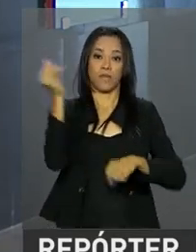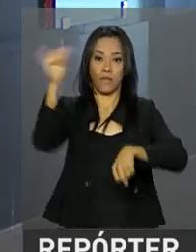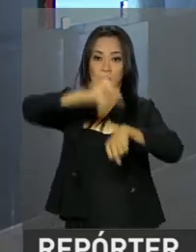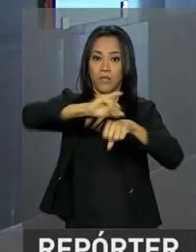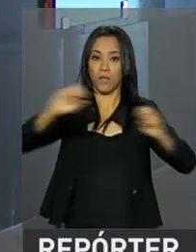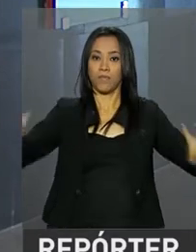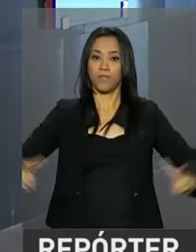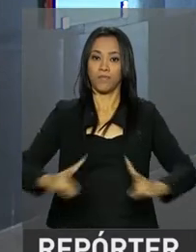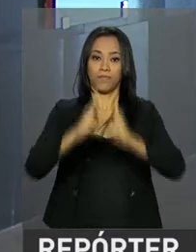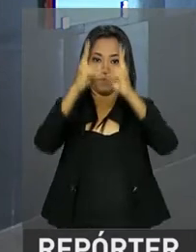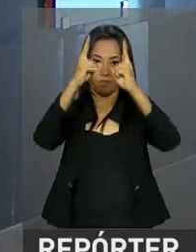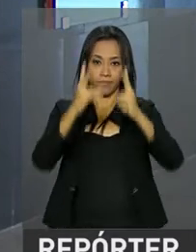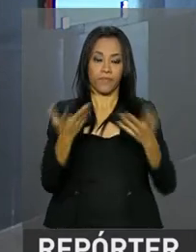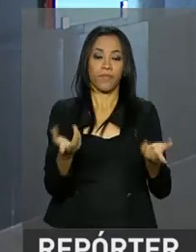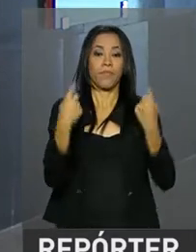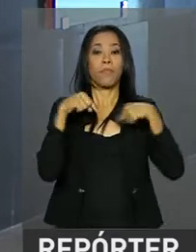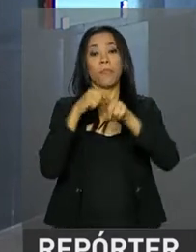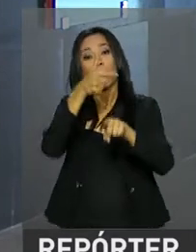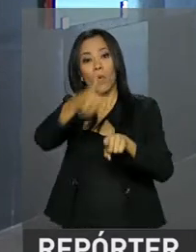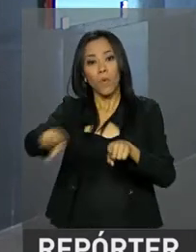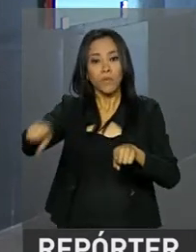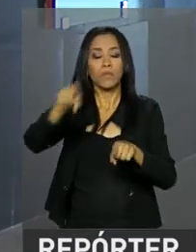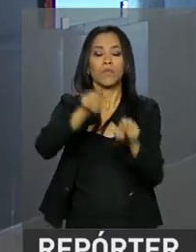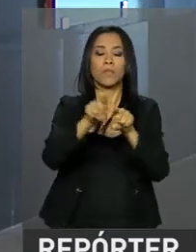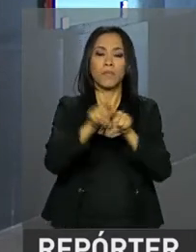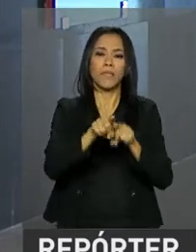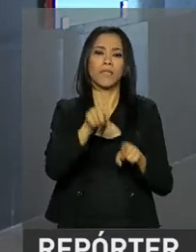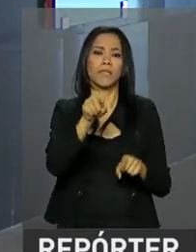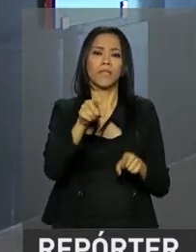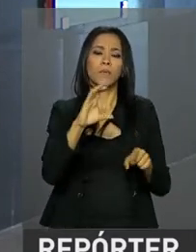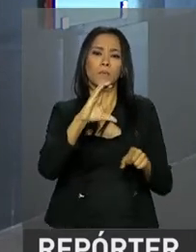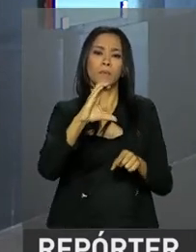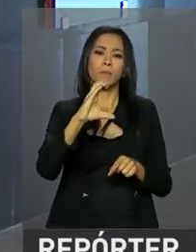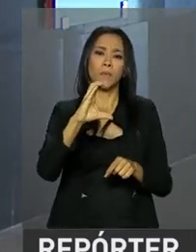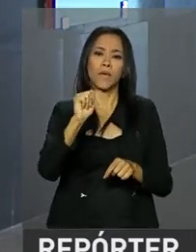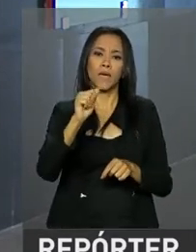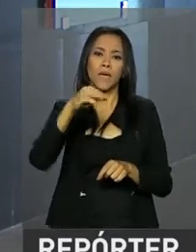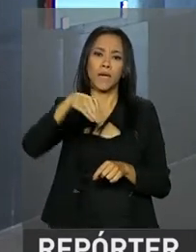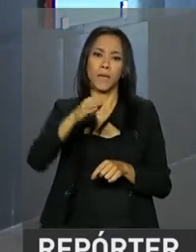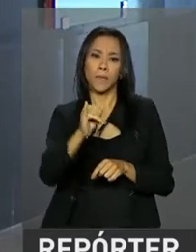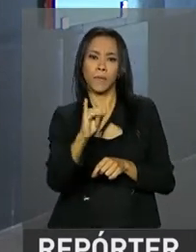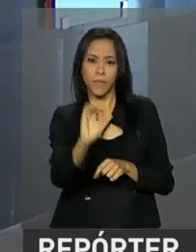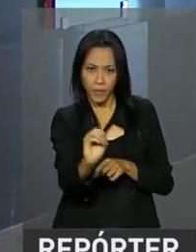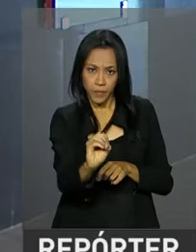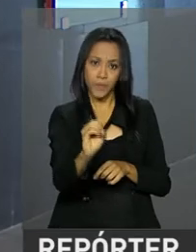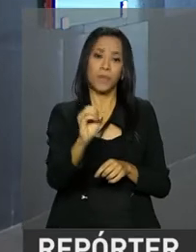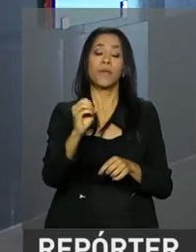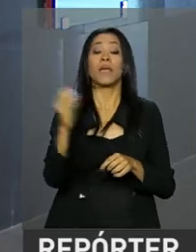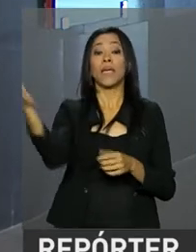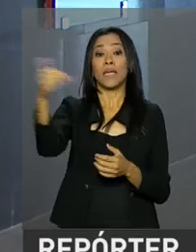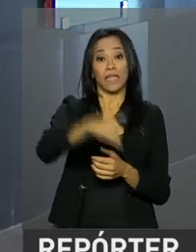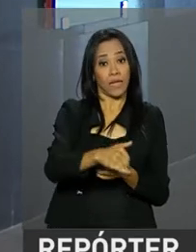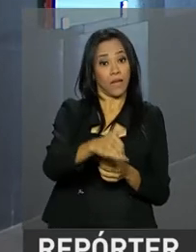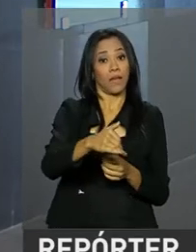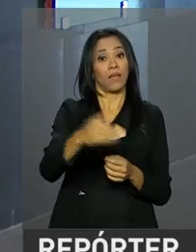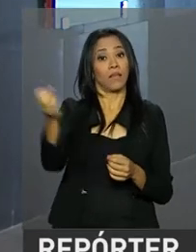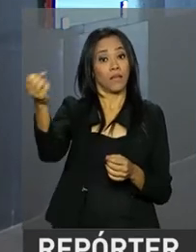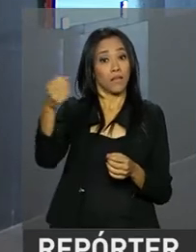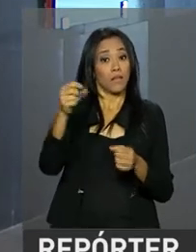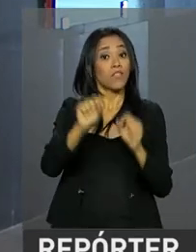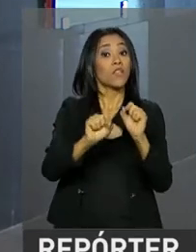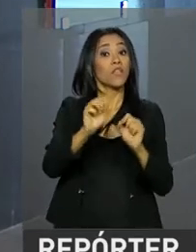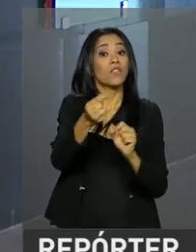essa semana foi o fluxo cambial que regista a diferença entre a entrada ea saída de dólares aqui no brasil